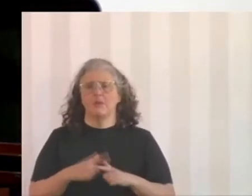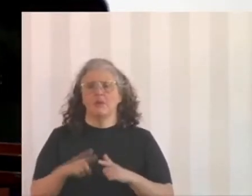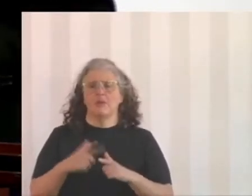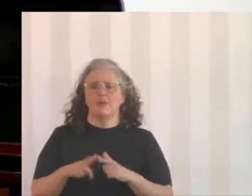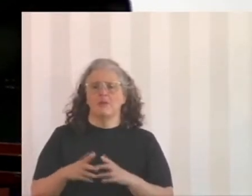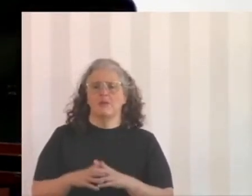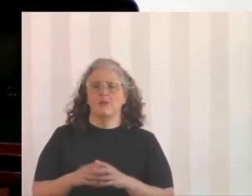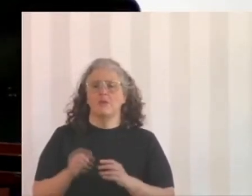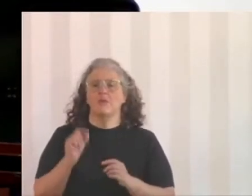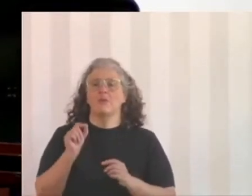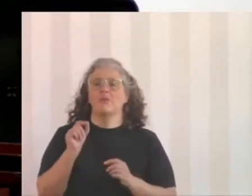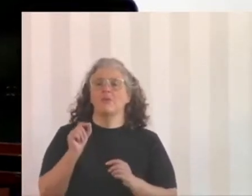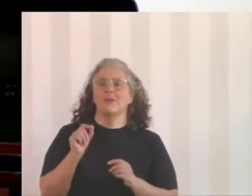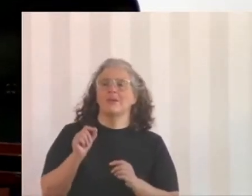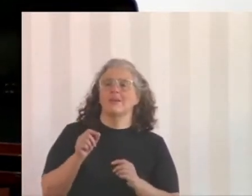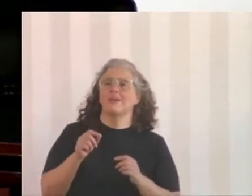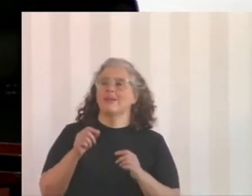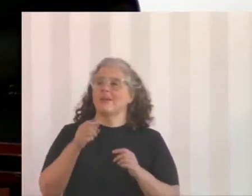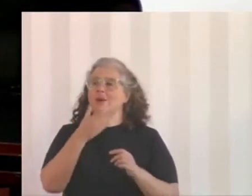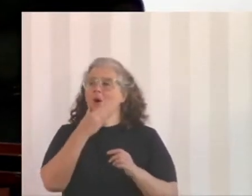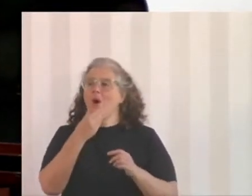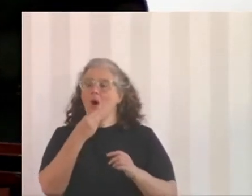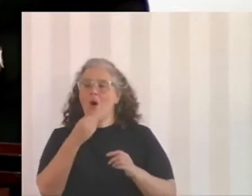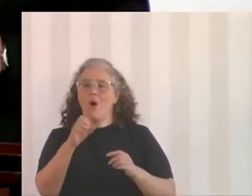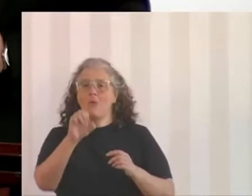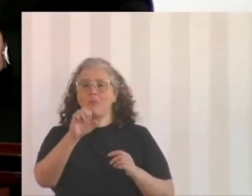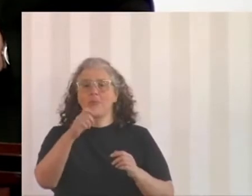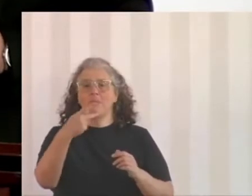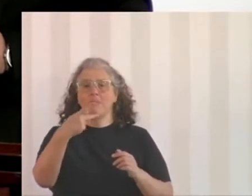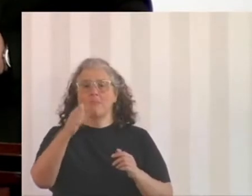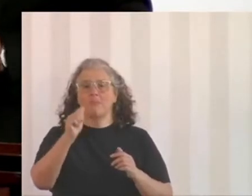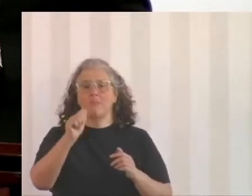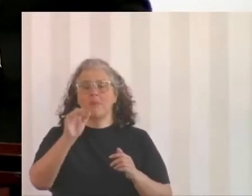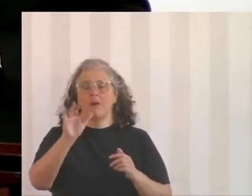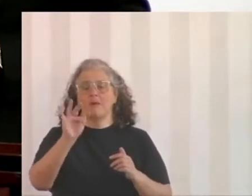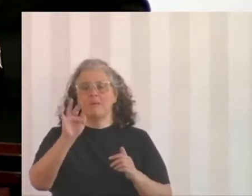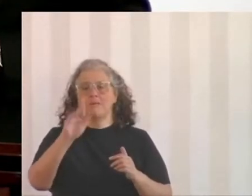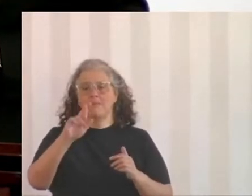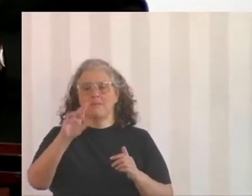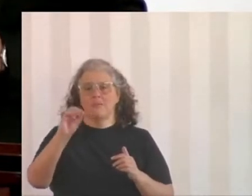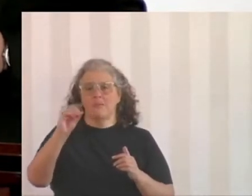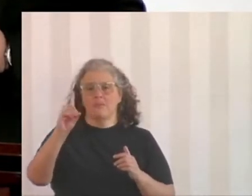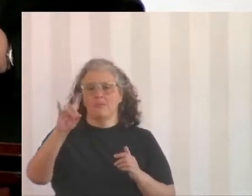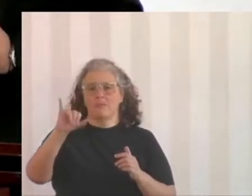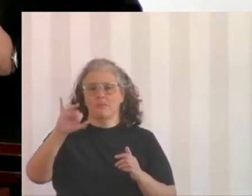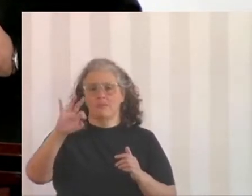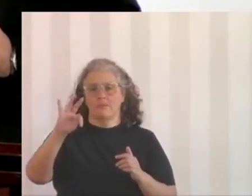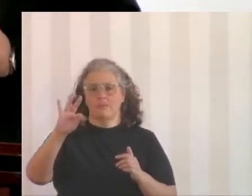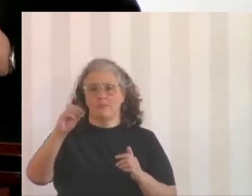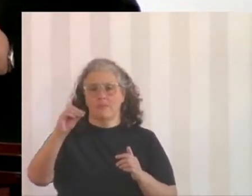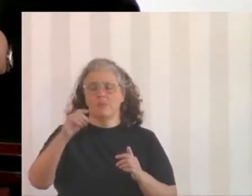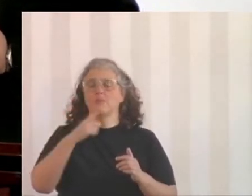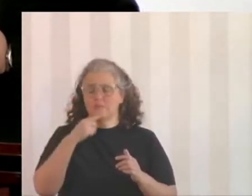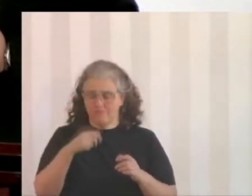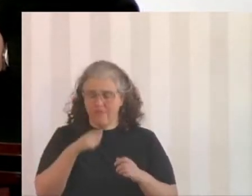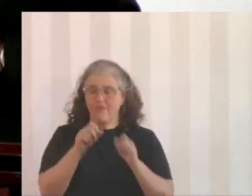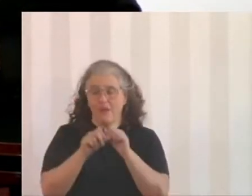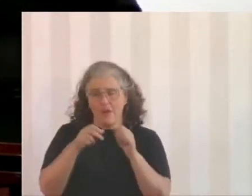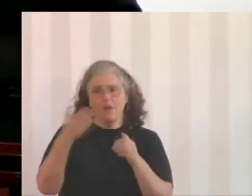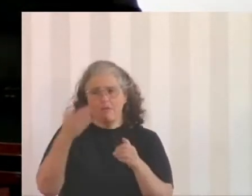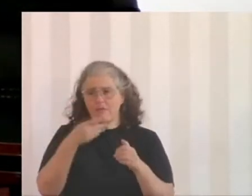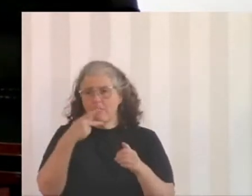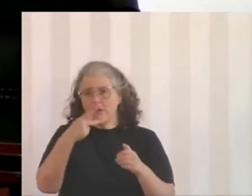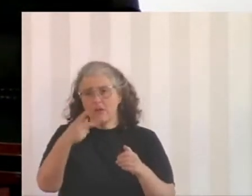falou a respeito deles. E ele vai falar: olha, tome cuidado